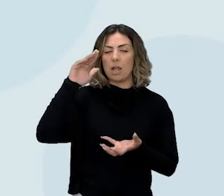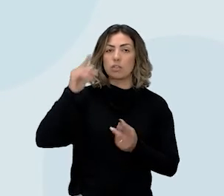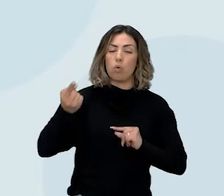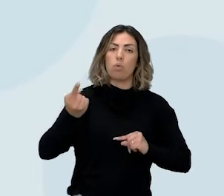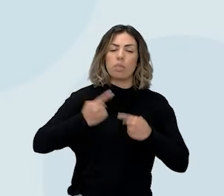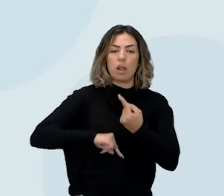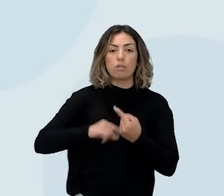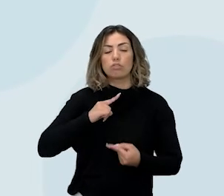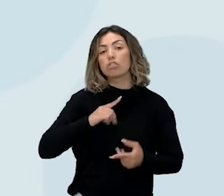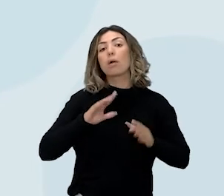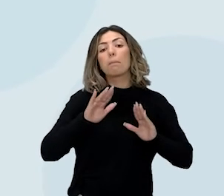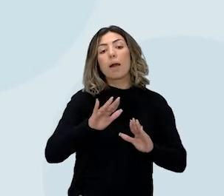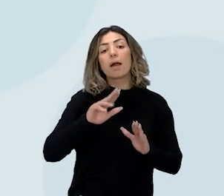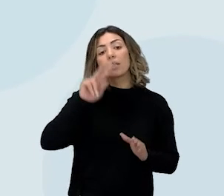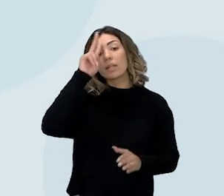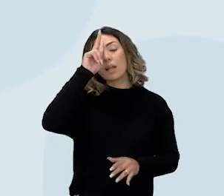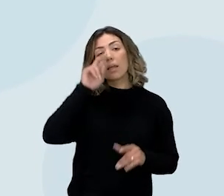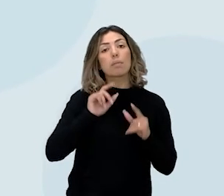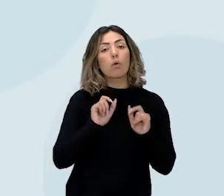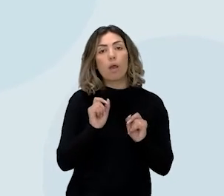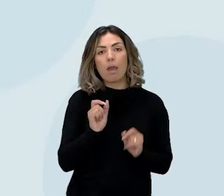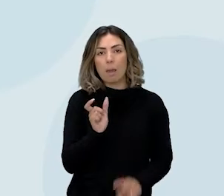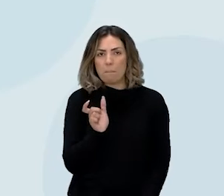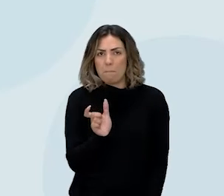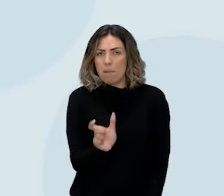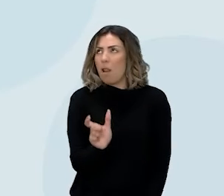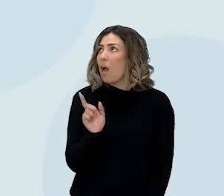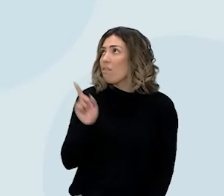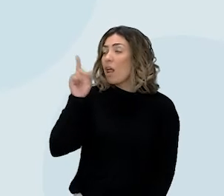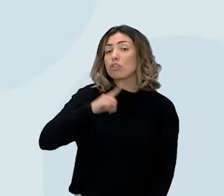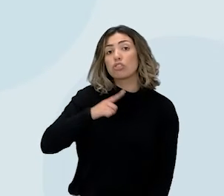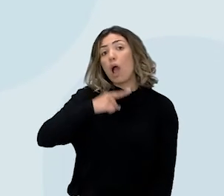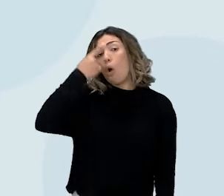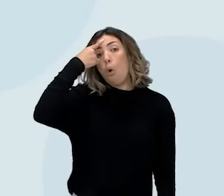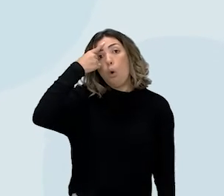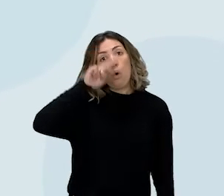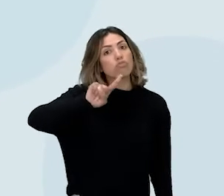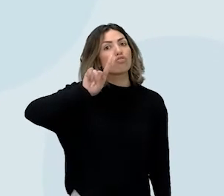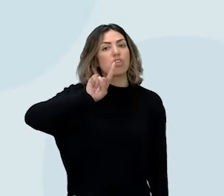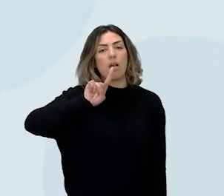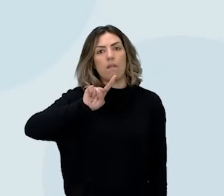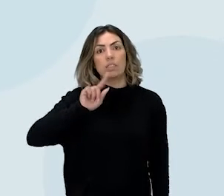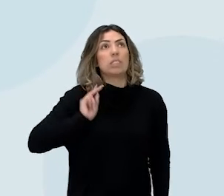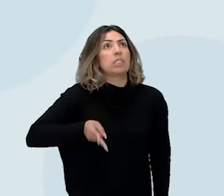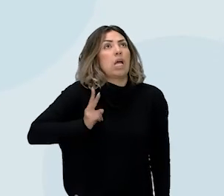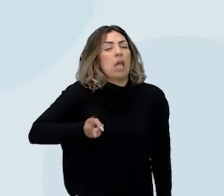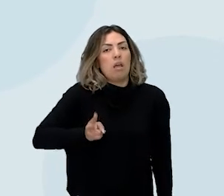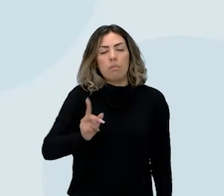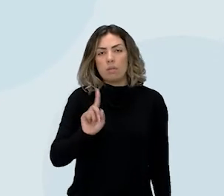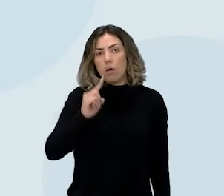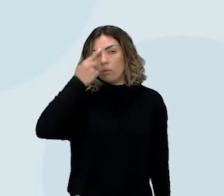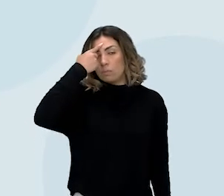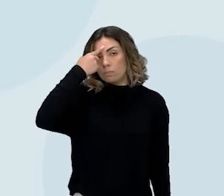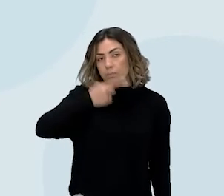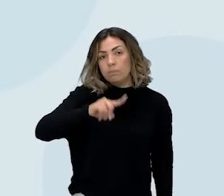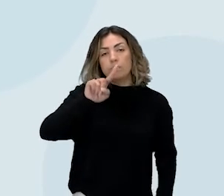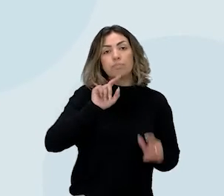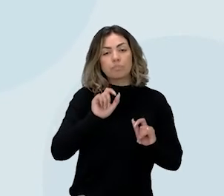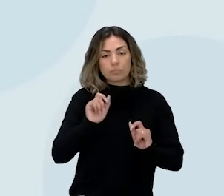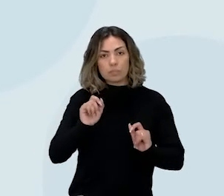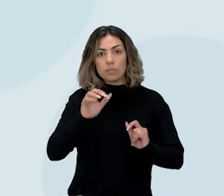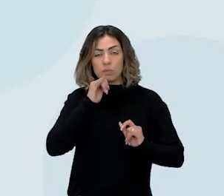você tem que lembrar que solstício é uma data, tá certo? É um dia. É a data em que a